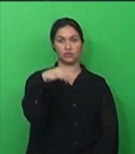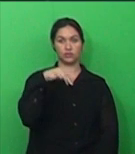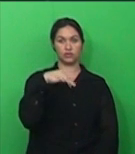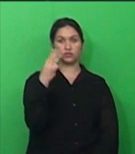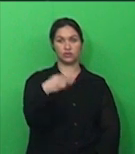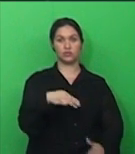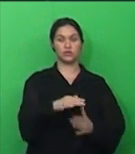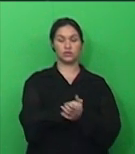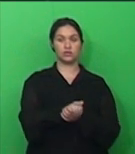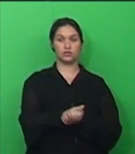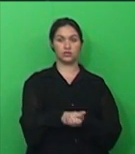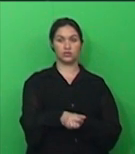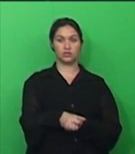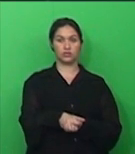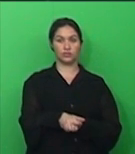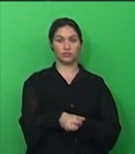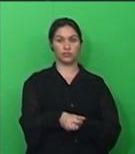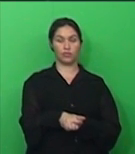2 minutos e 30.